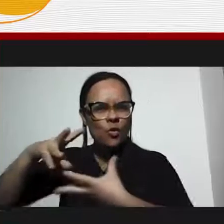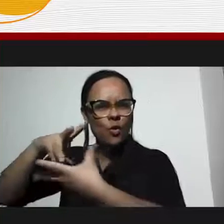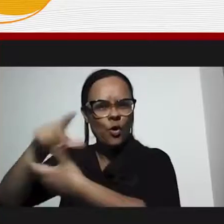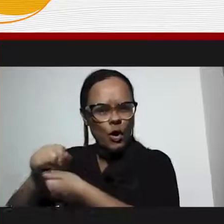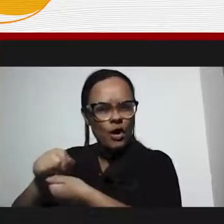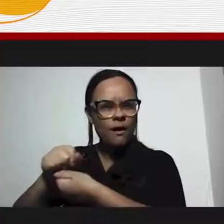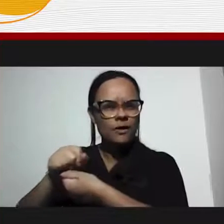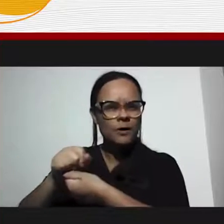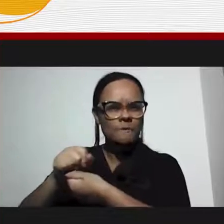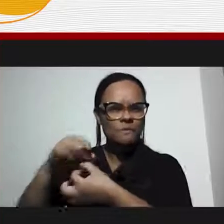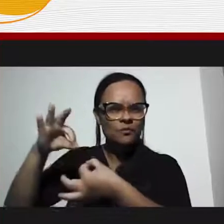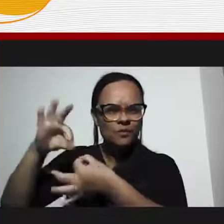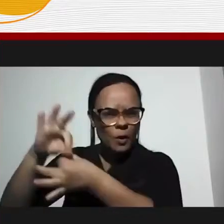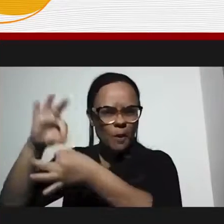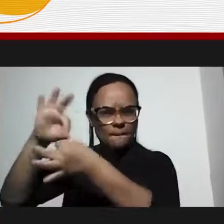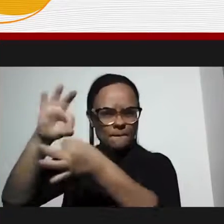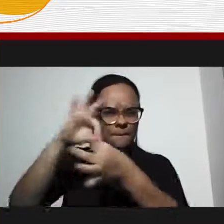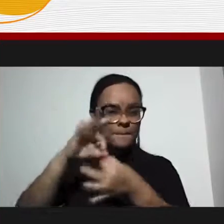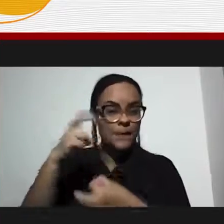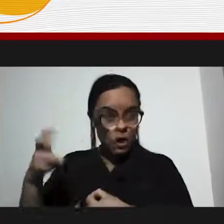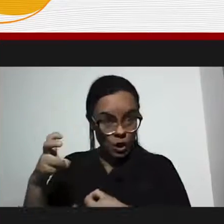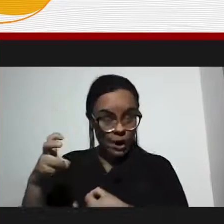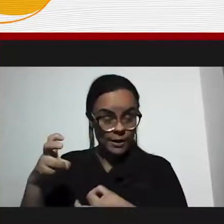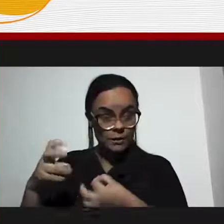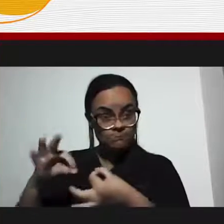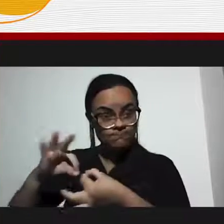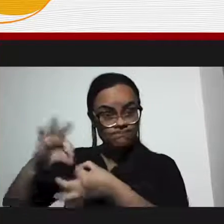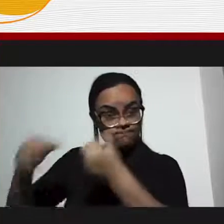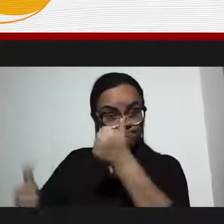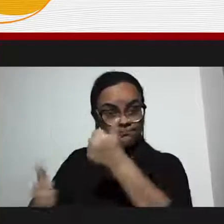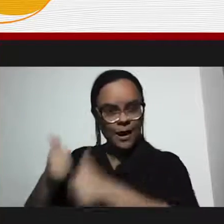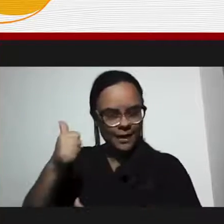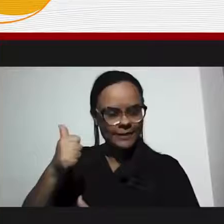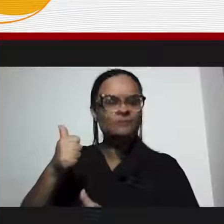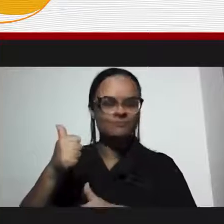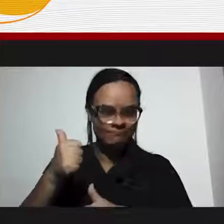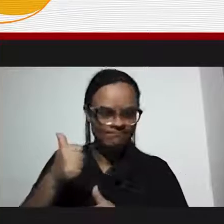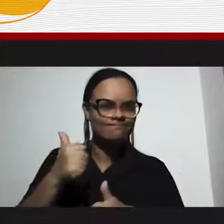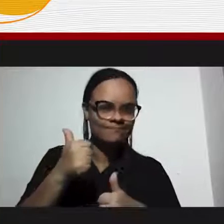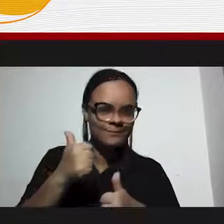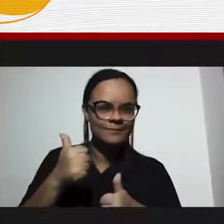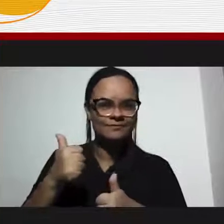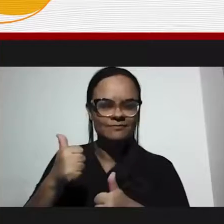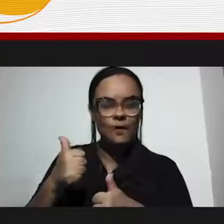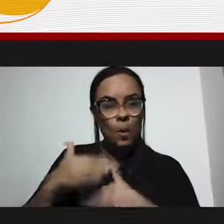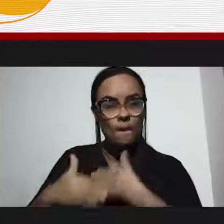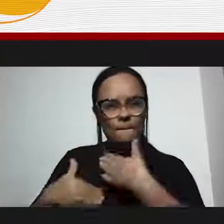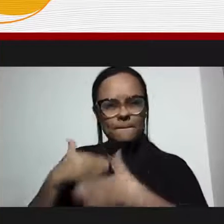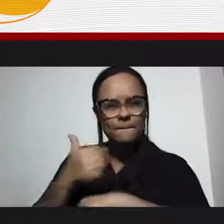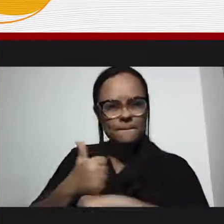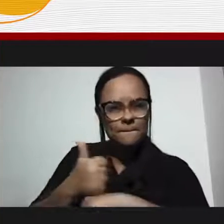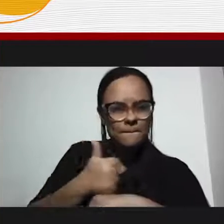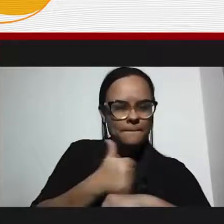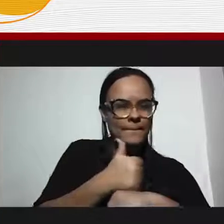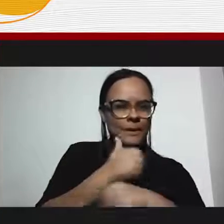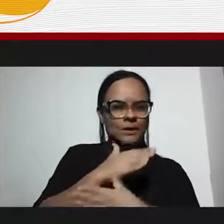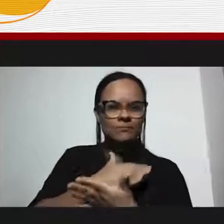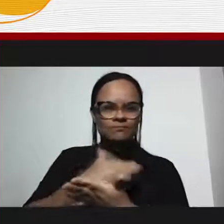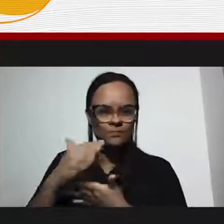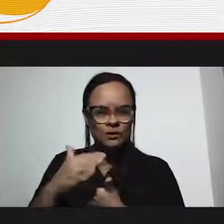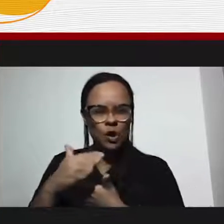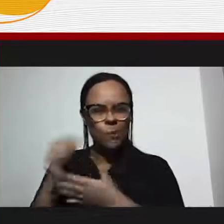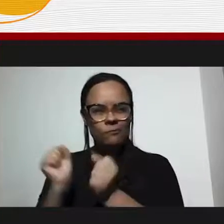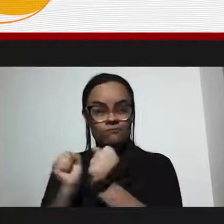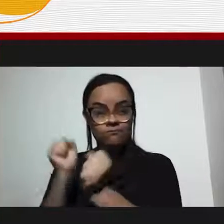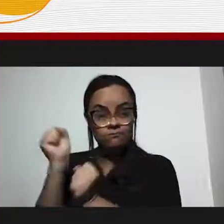para Pan-Americanos e 5 para Olimpíadas. Então, foi uma carreira, mas tudo isso começou como fisioterapia